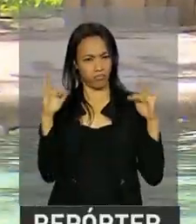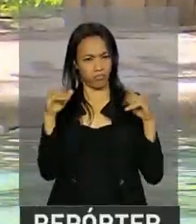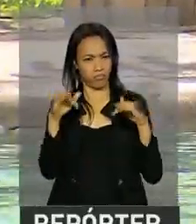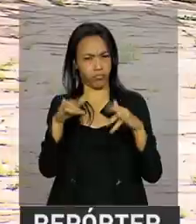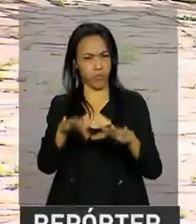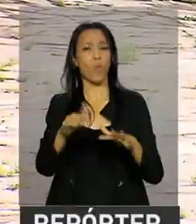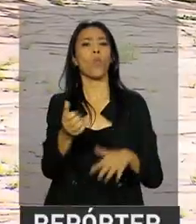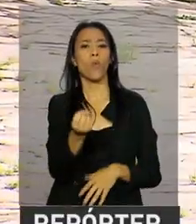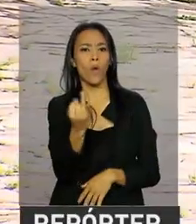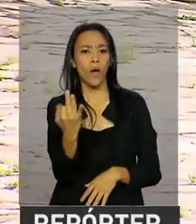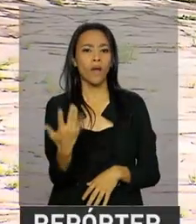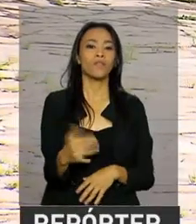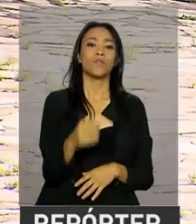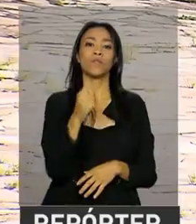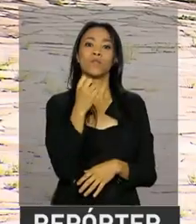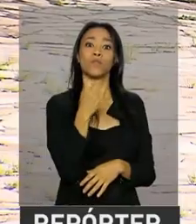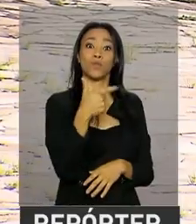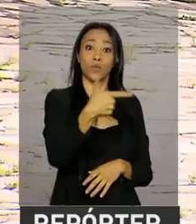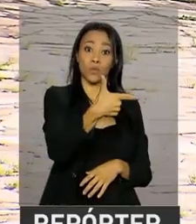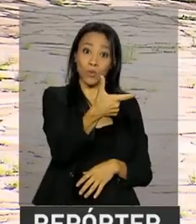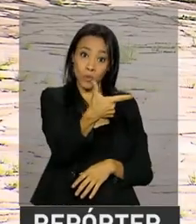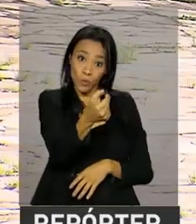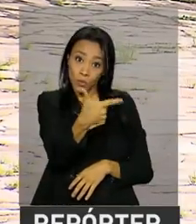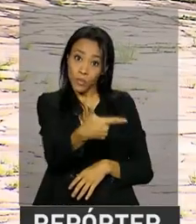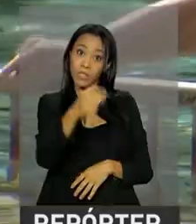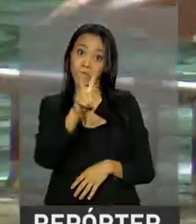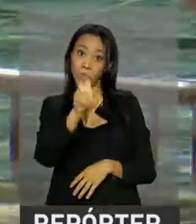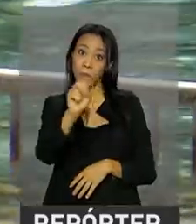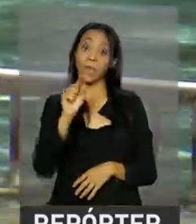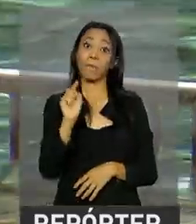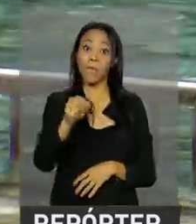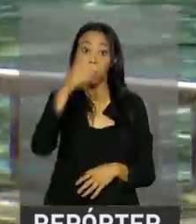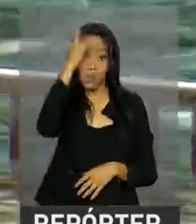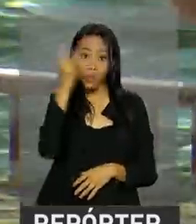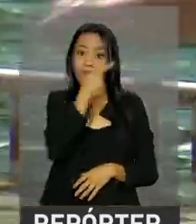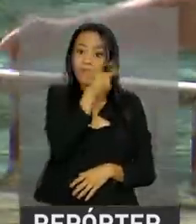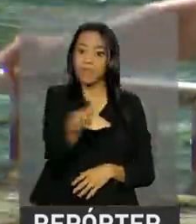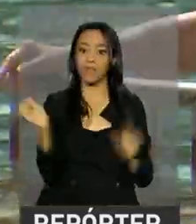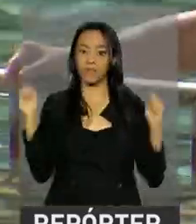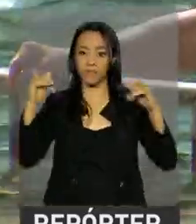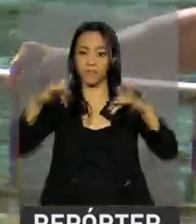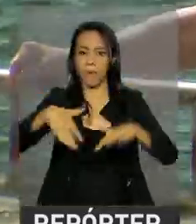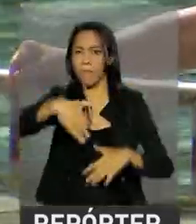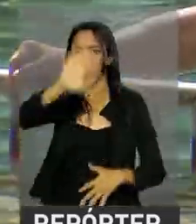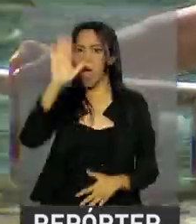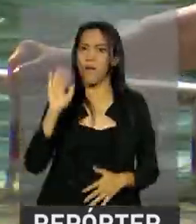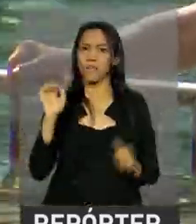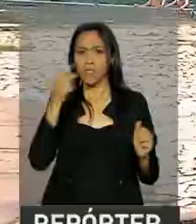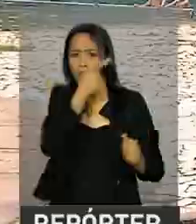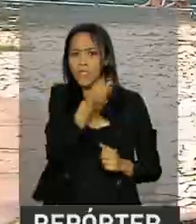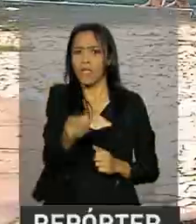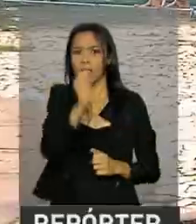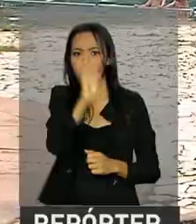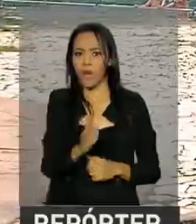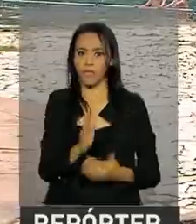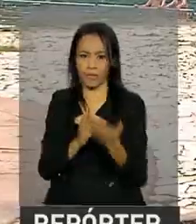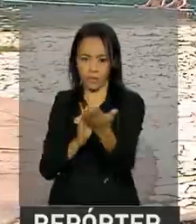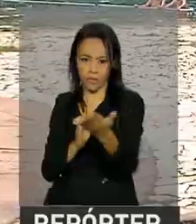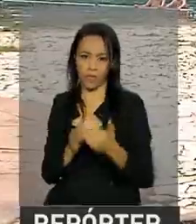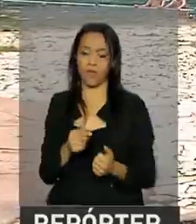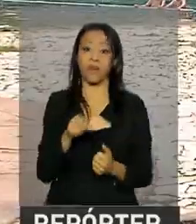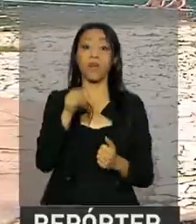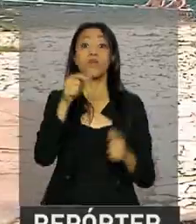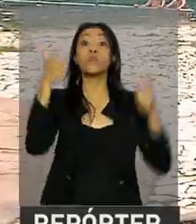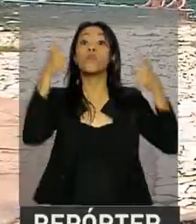média, 250 mil visitantes por ano. O parque está entre os mais visitados do Brasil. As